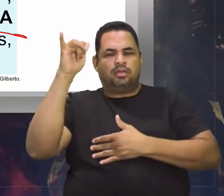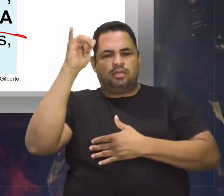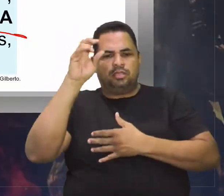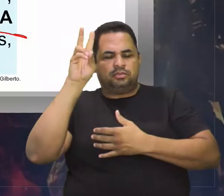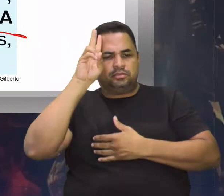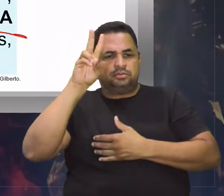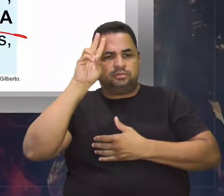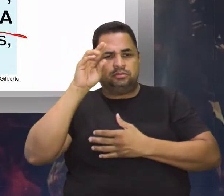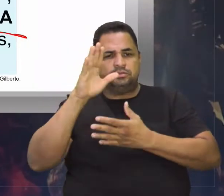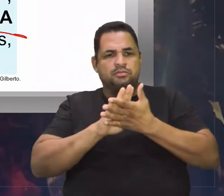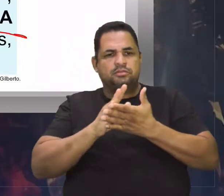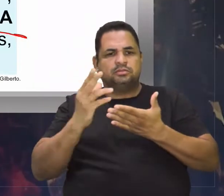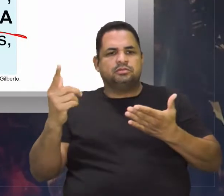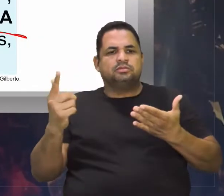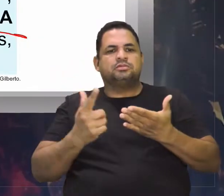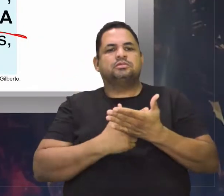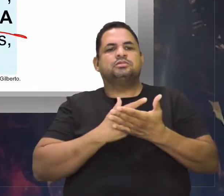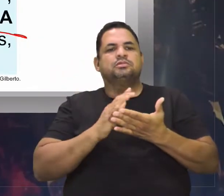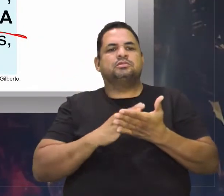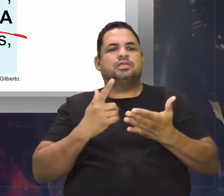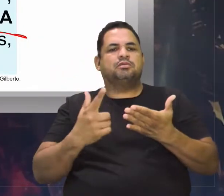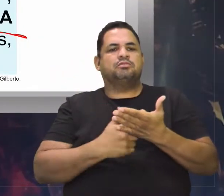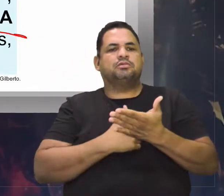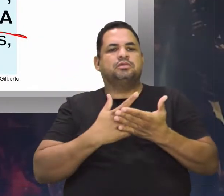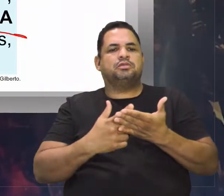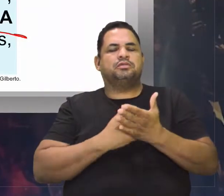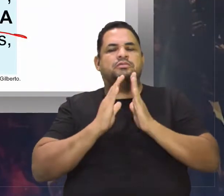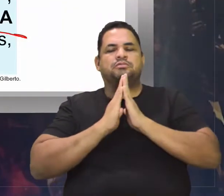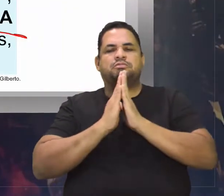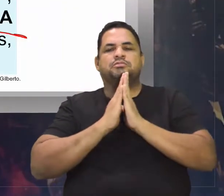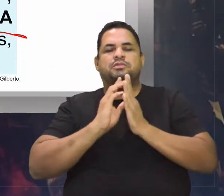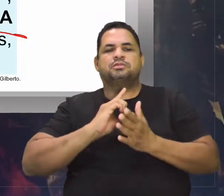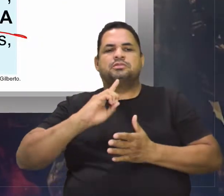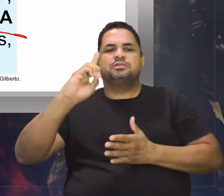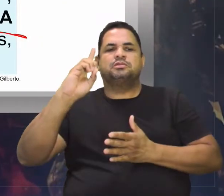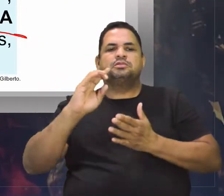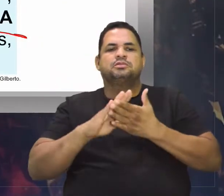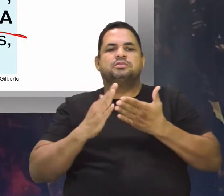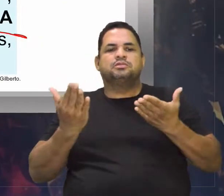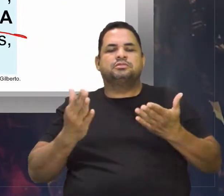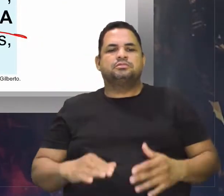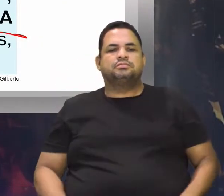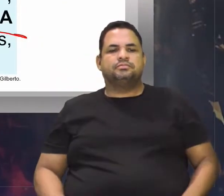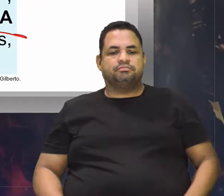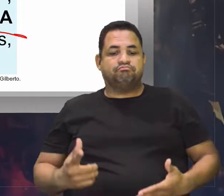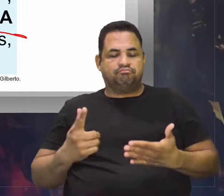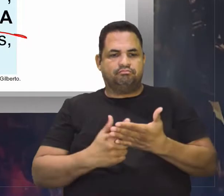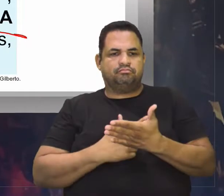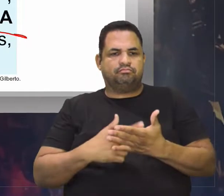e ali vai ser a Bíblia Sagrada deles, o Corão. Vai ser o livro sagrado deles.